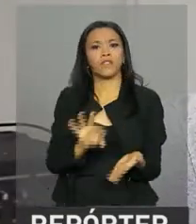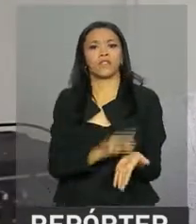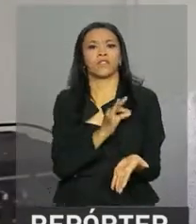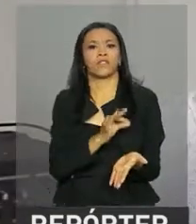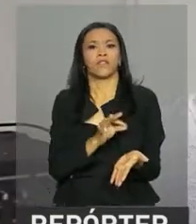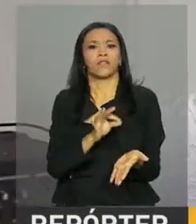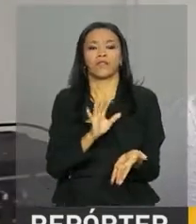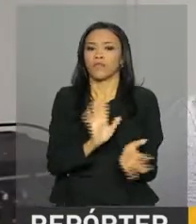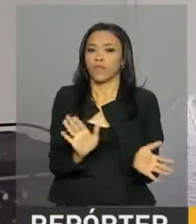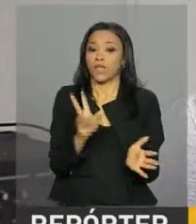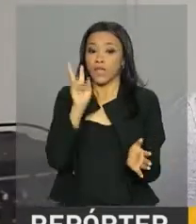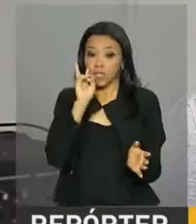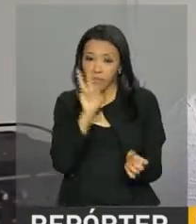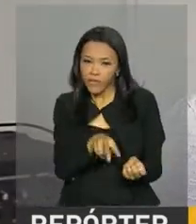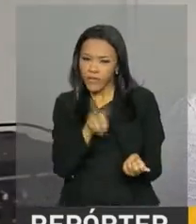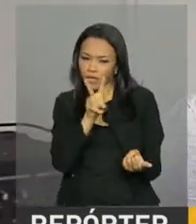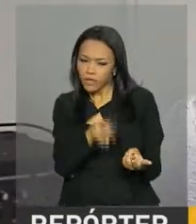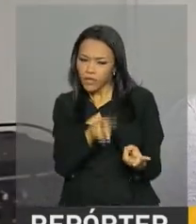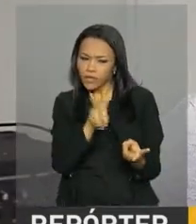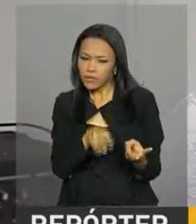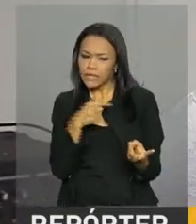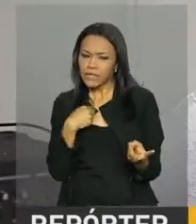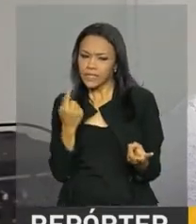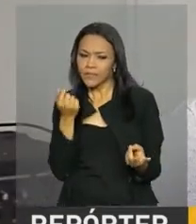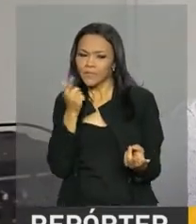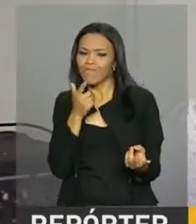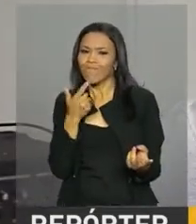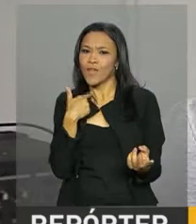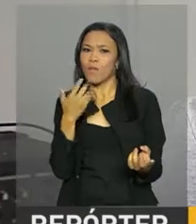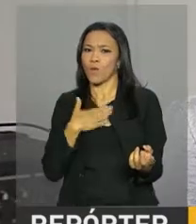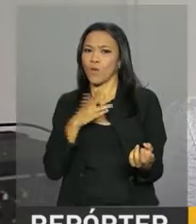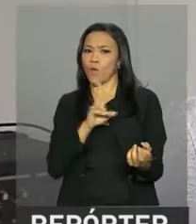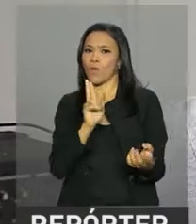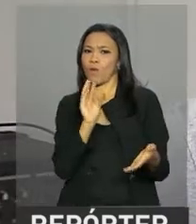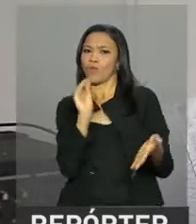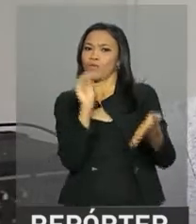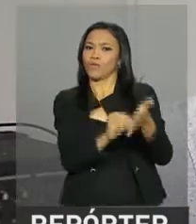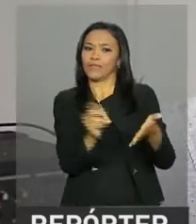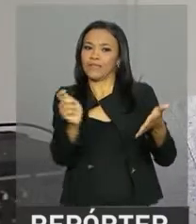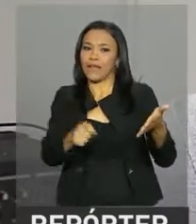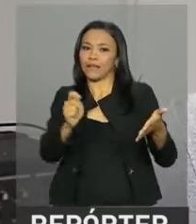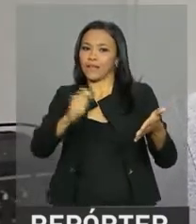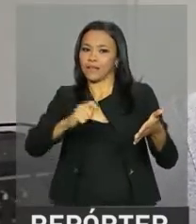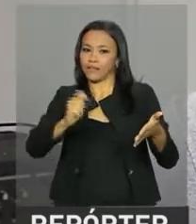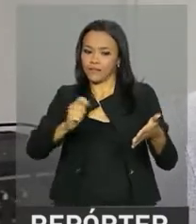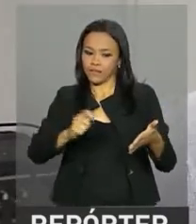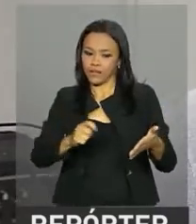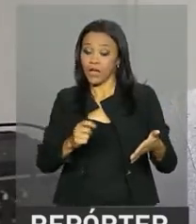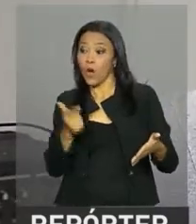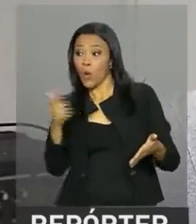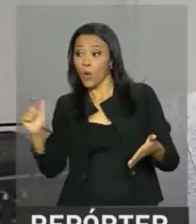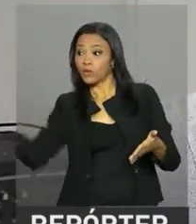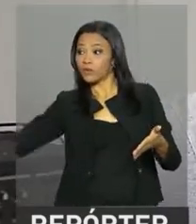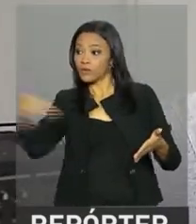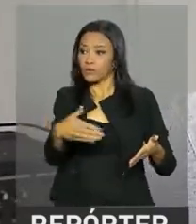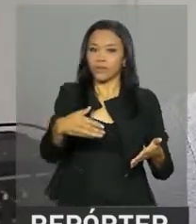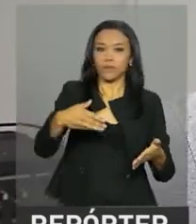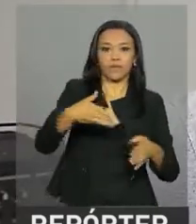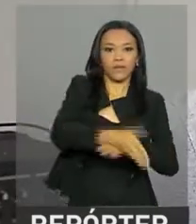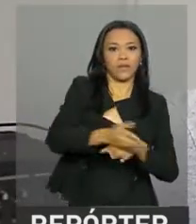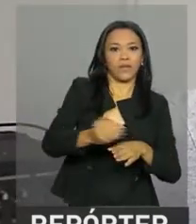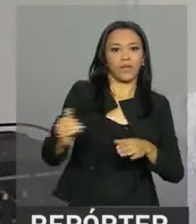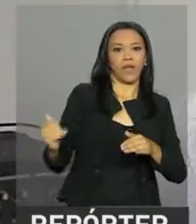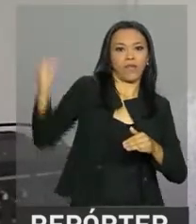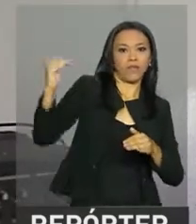todo dia nas atualizações que ele continue dentro dos classificados né uma vez que se os candidatos se inscreverem com moto